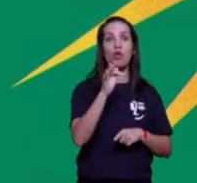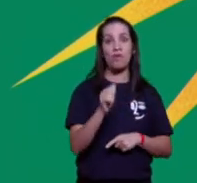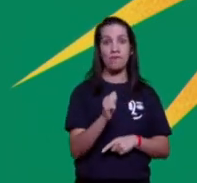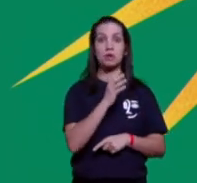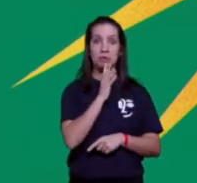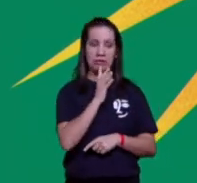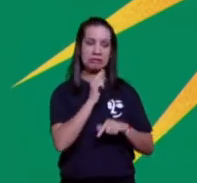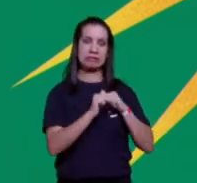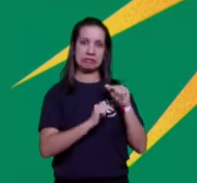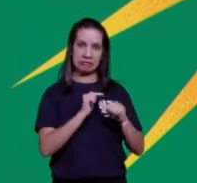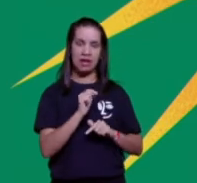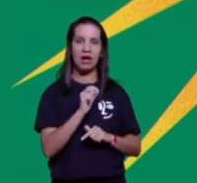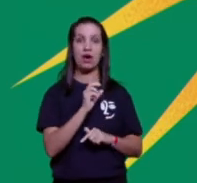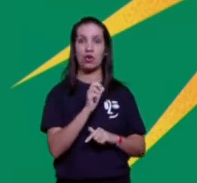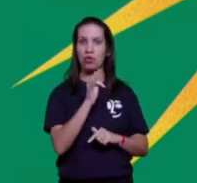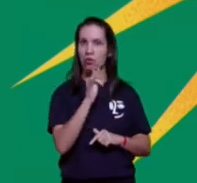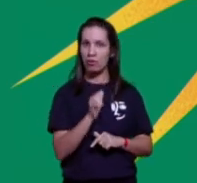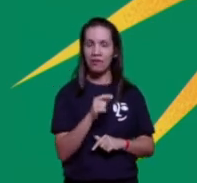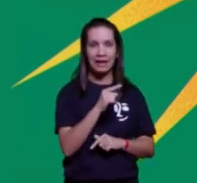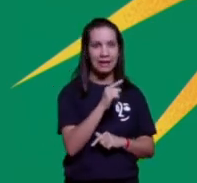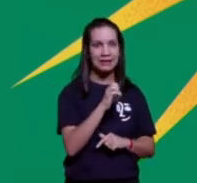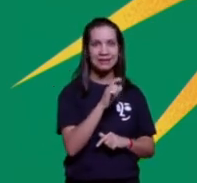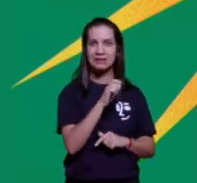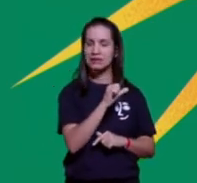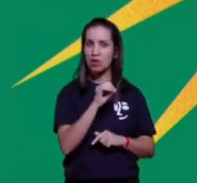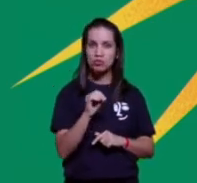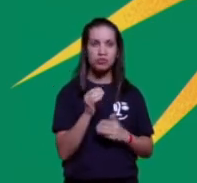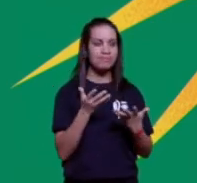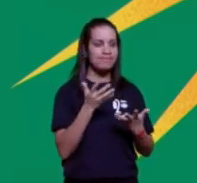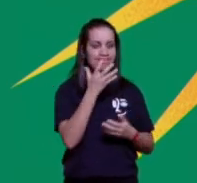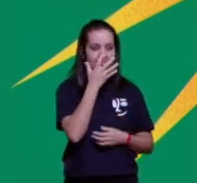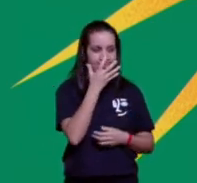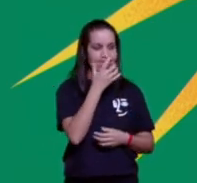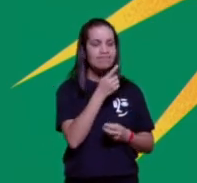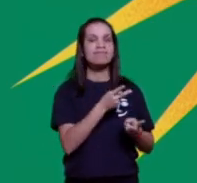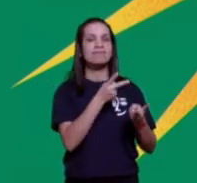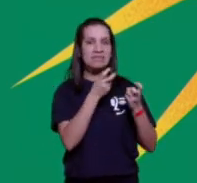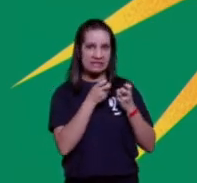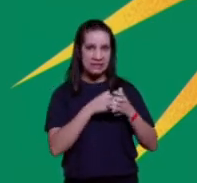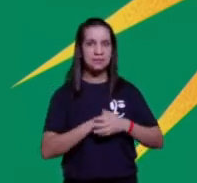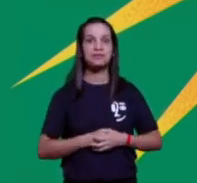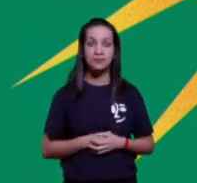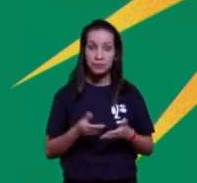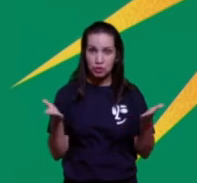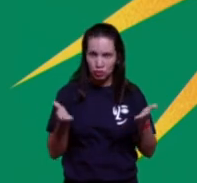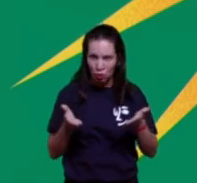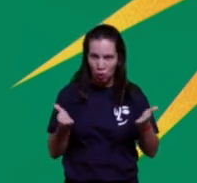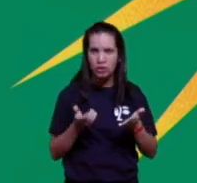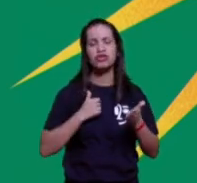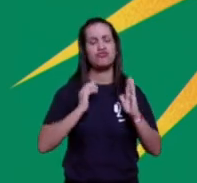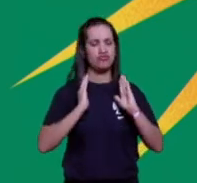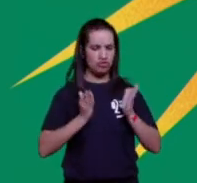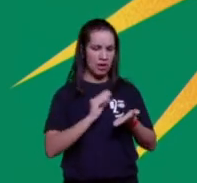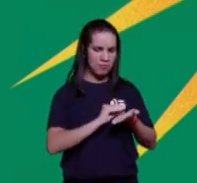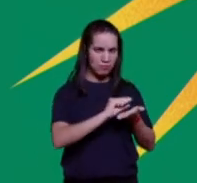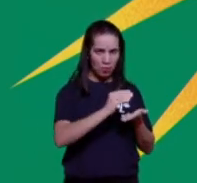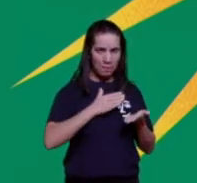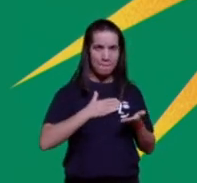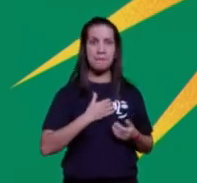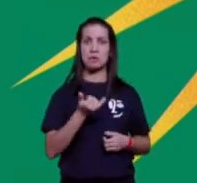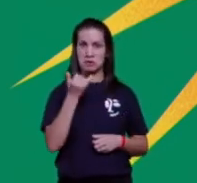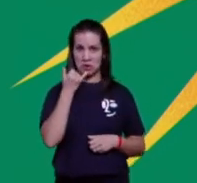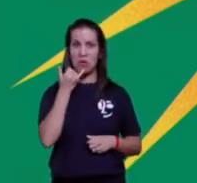deles e acho o Celso Ataíde um cara dos mais imprescindíveis possíveis, mas hoje já fiz, já fui aqui com meu